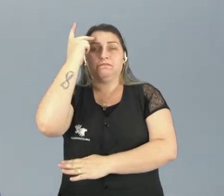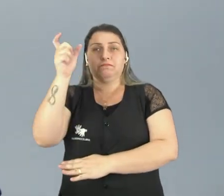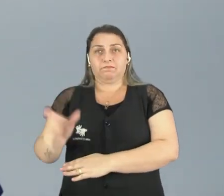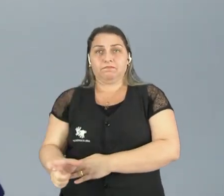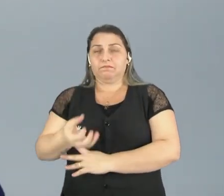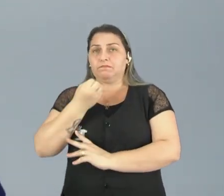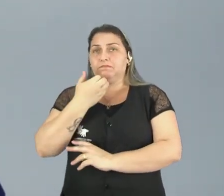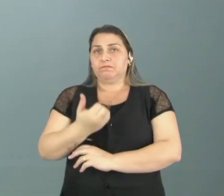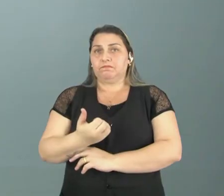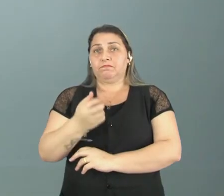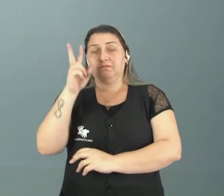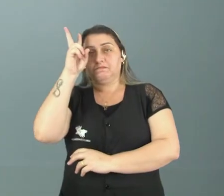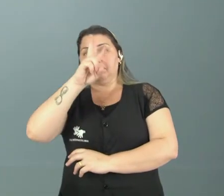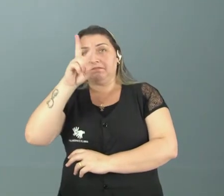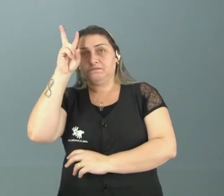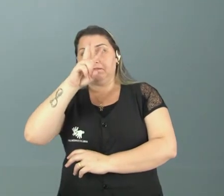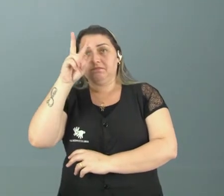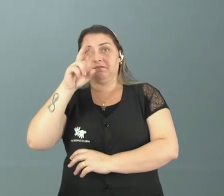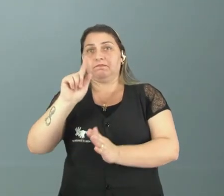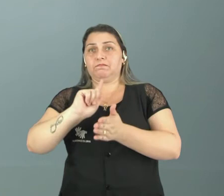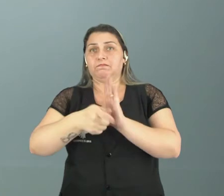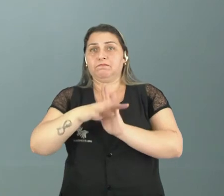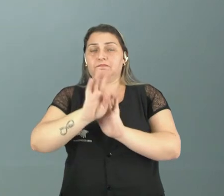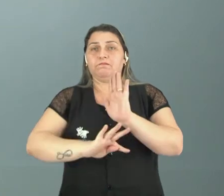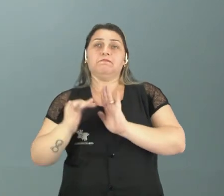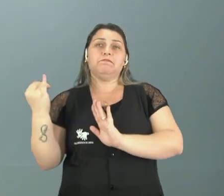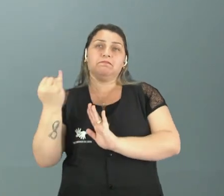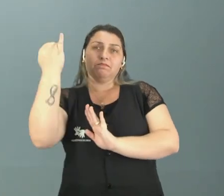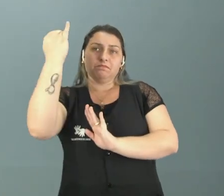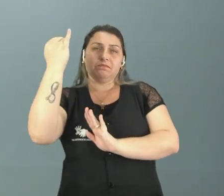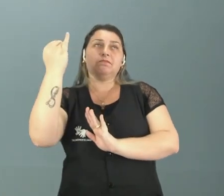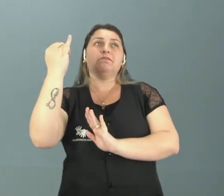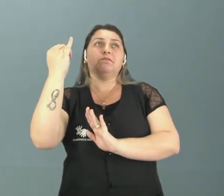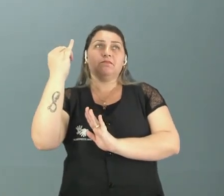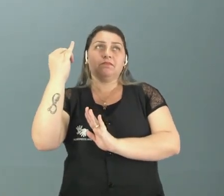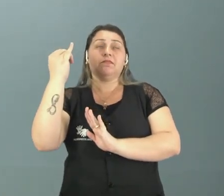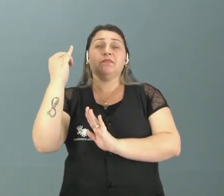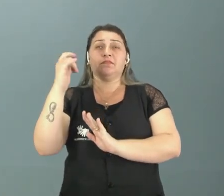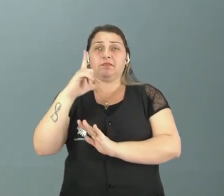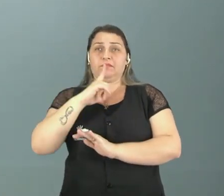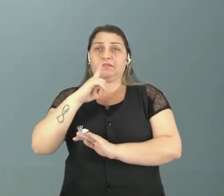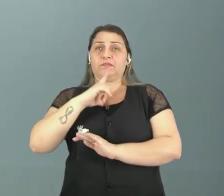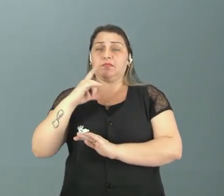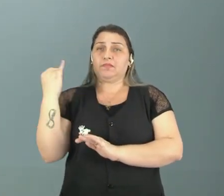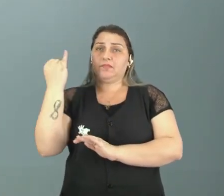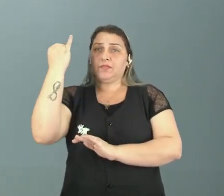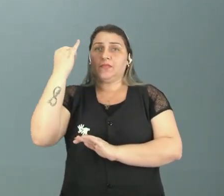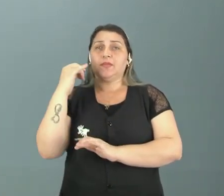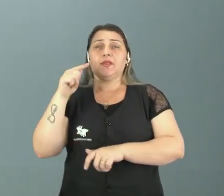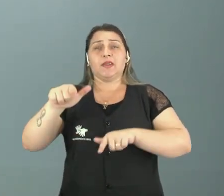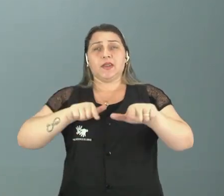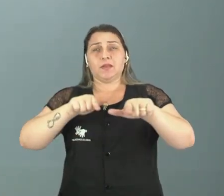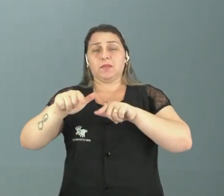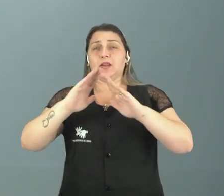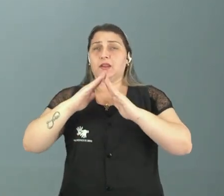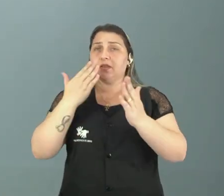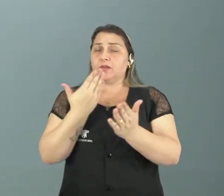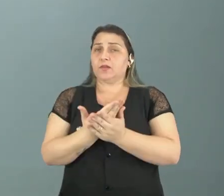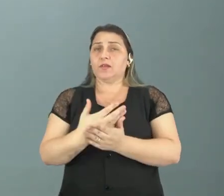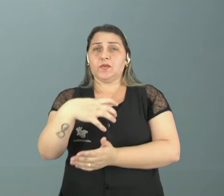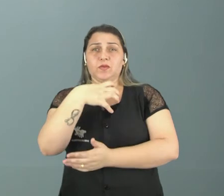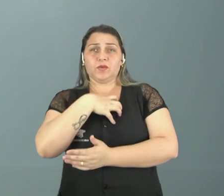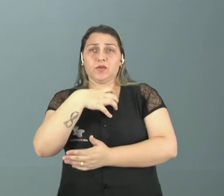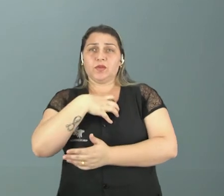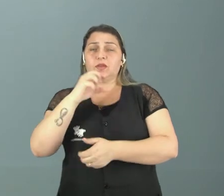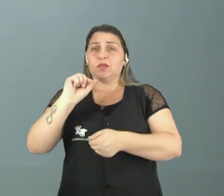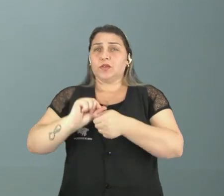tá bom? Então, lembrando, esse gênero textual é importante e as partes que o compõem, elas são importantes quando a gente vai trabalhar na escola, a maneira que a gente vai